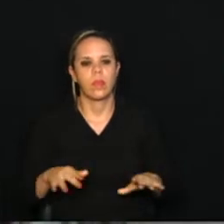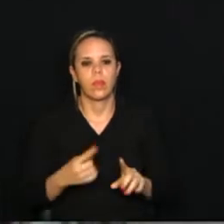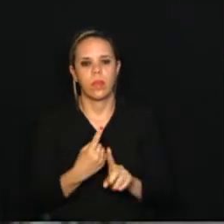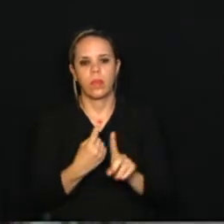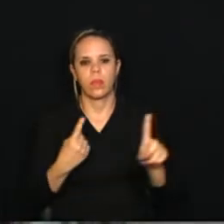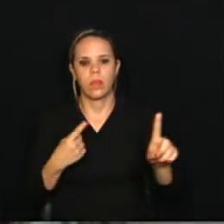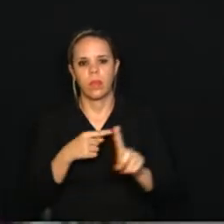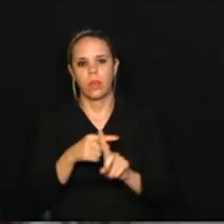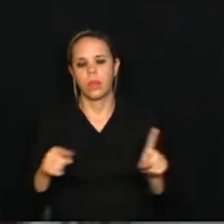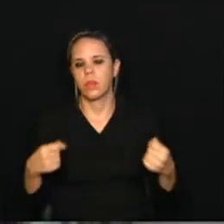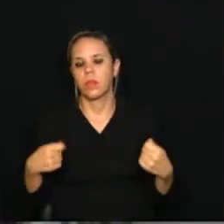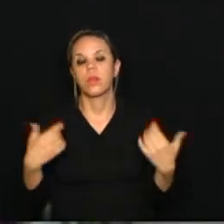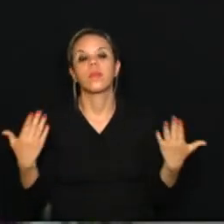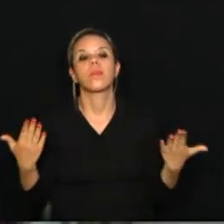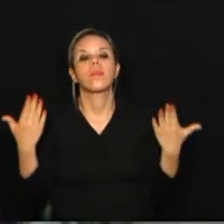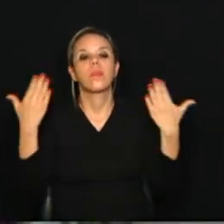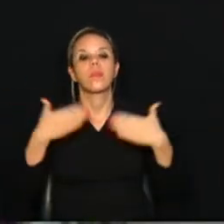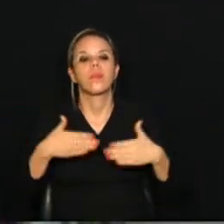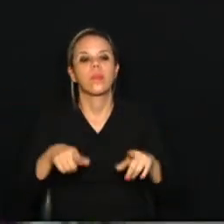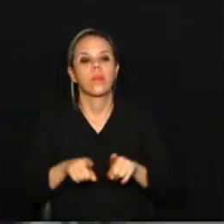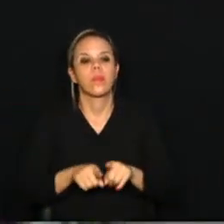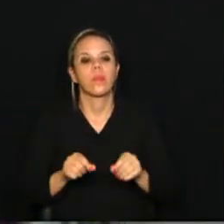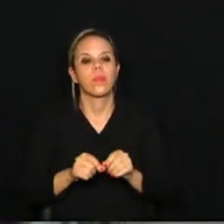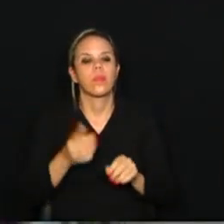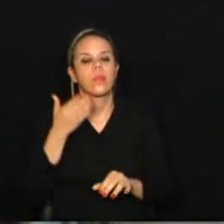metro, né?